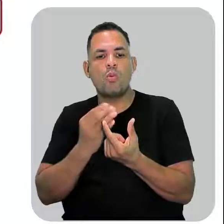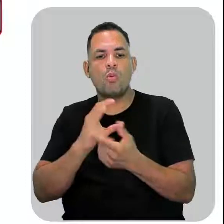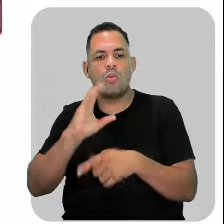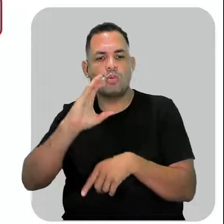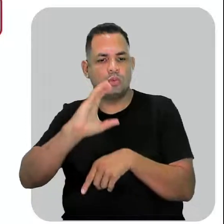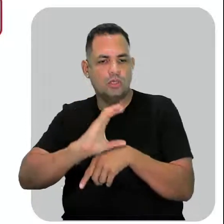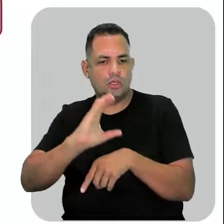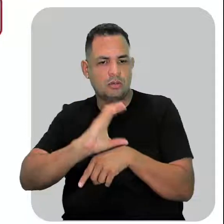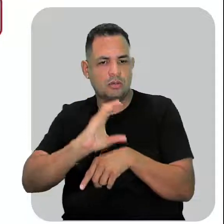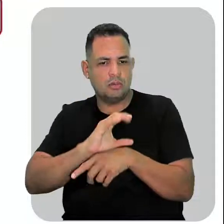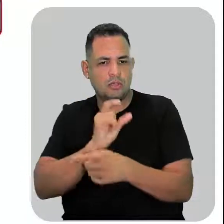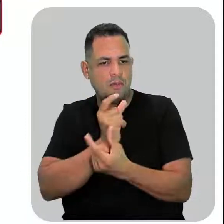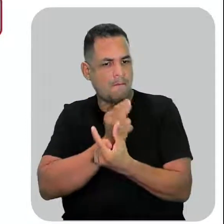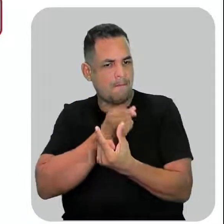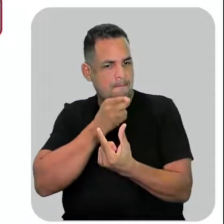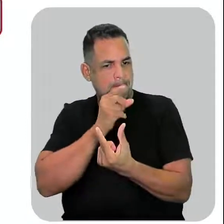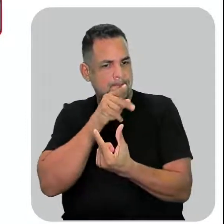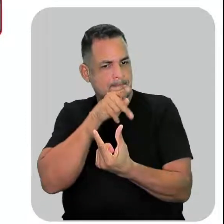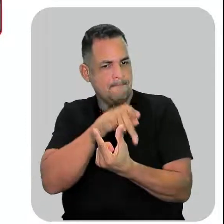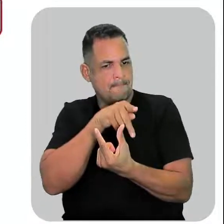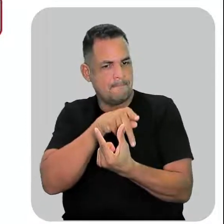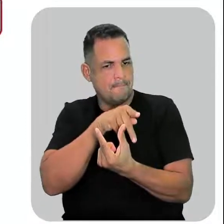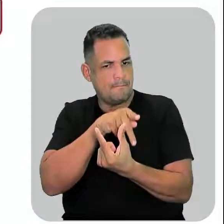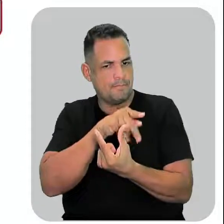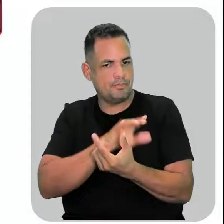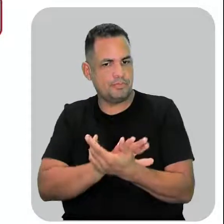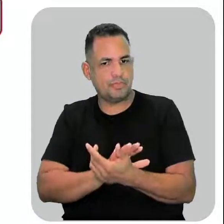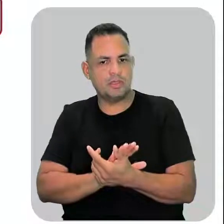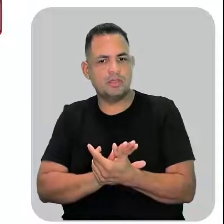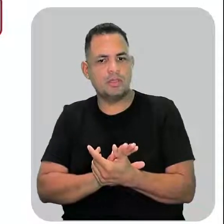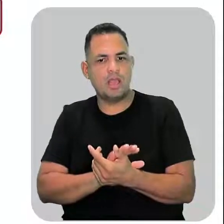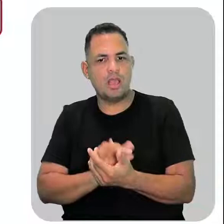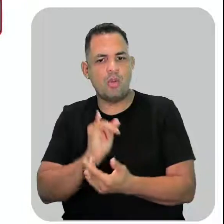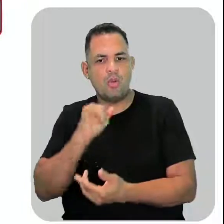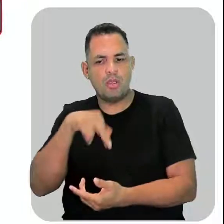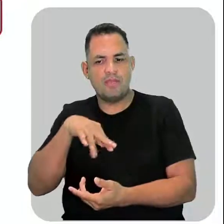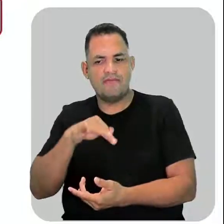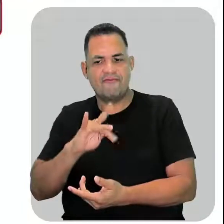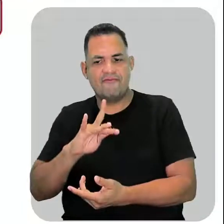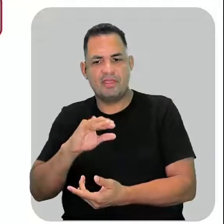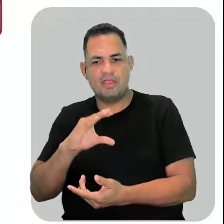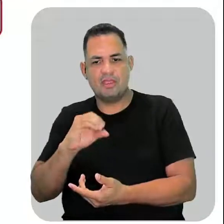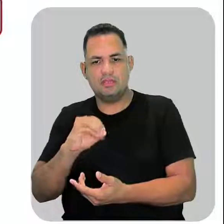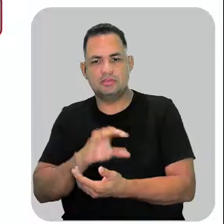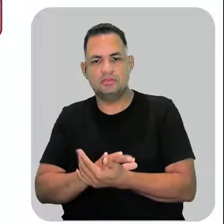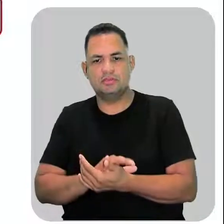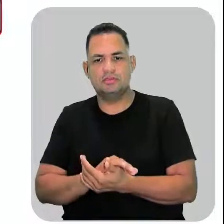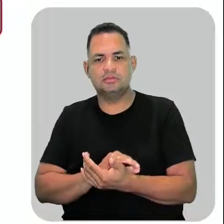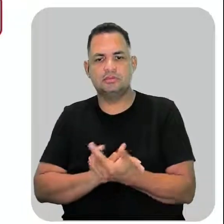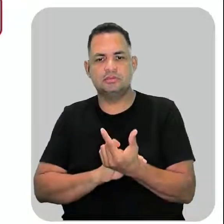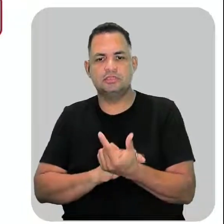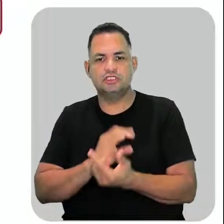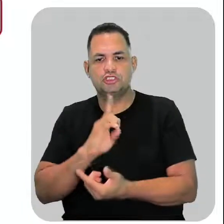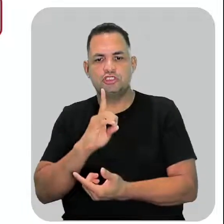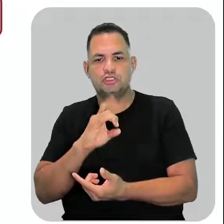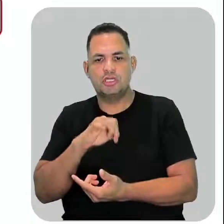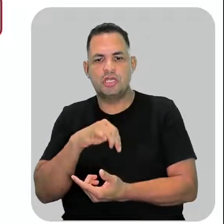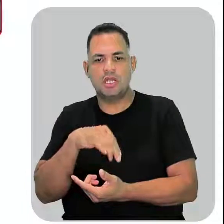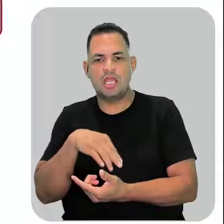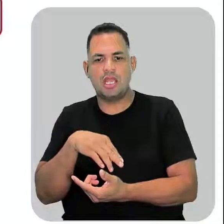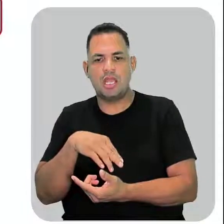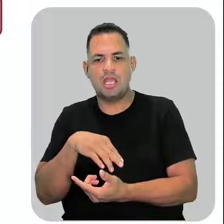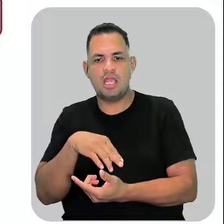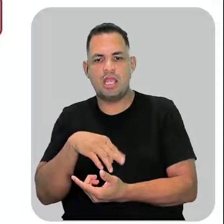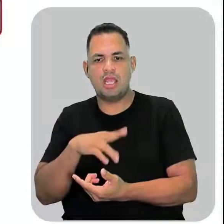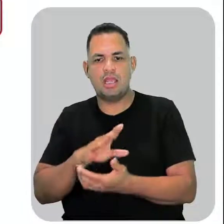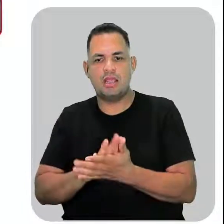lá o prefixo, vai usar o infixo, que nesse caso aqui ó, vai ser o dien,